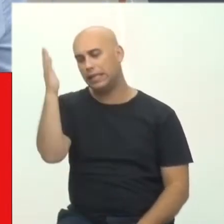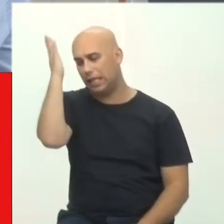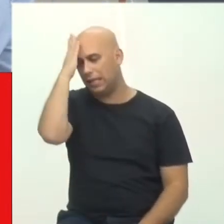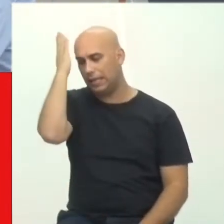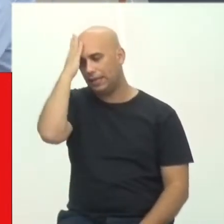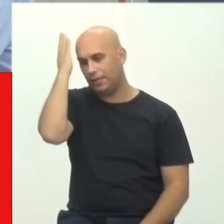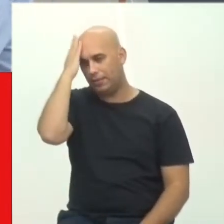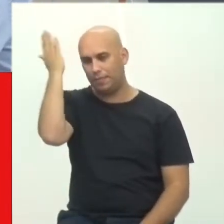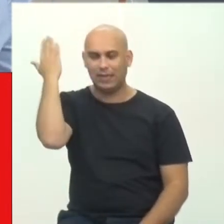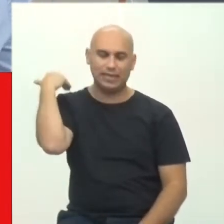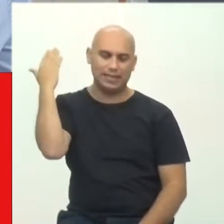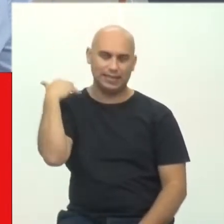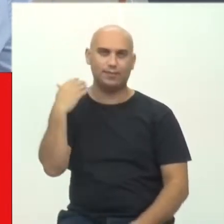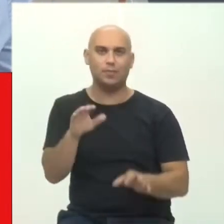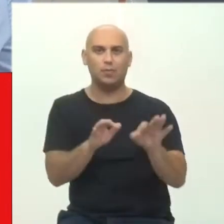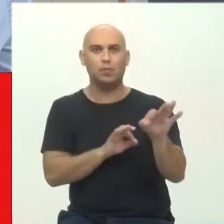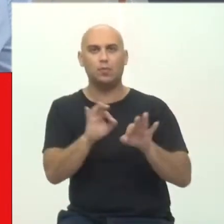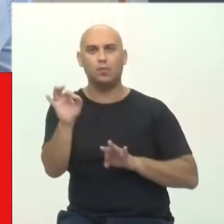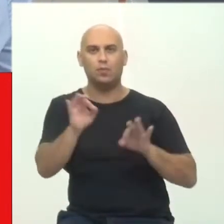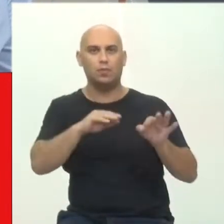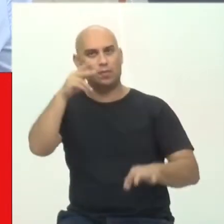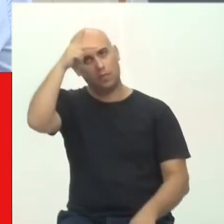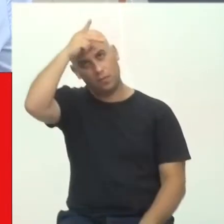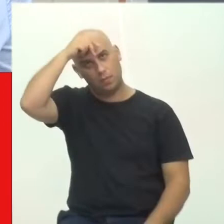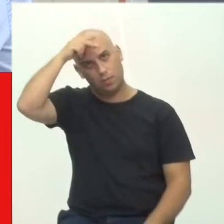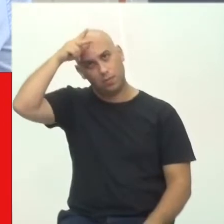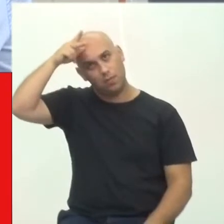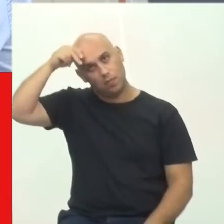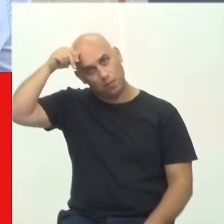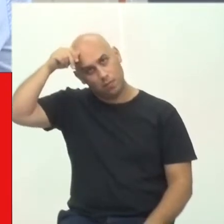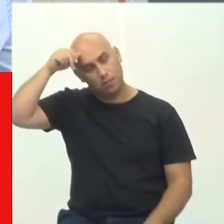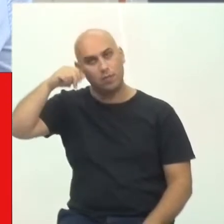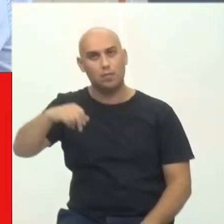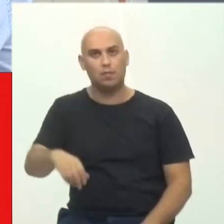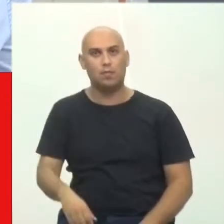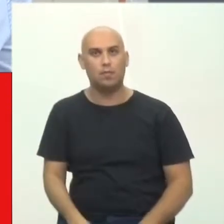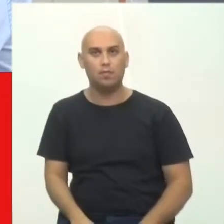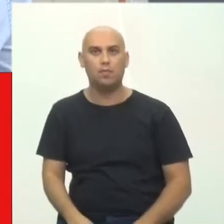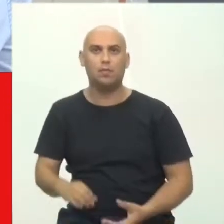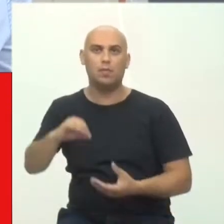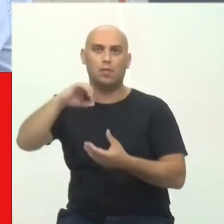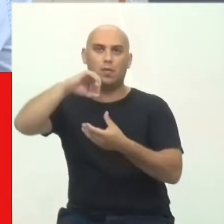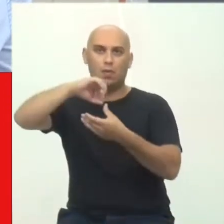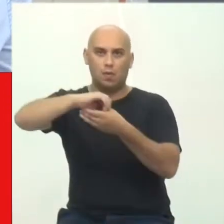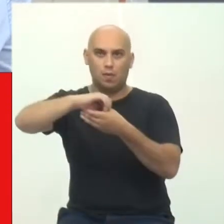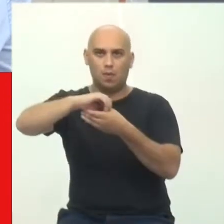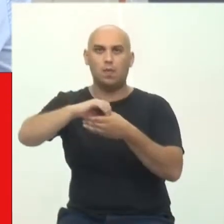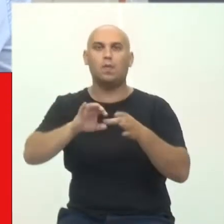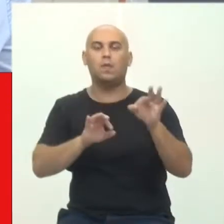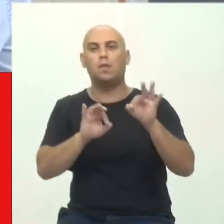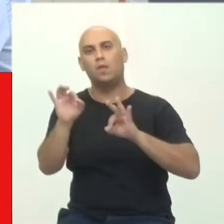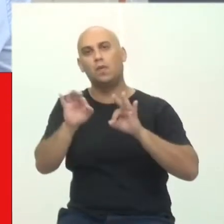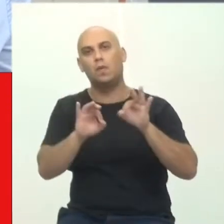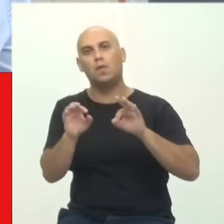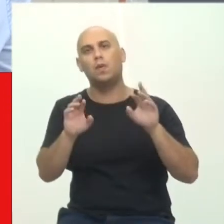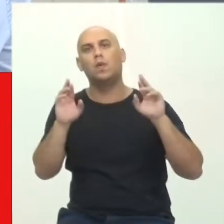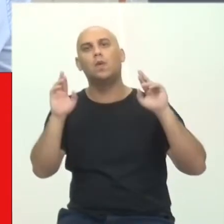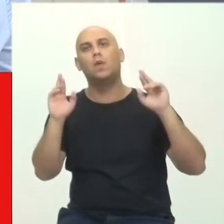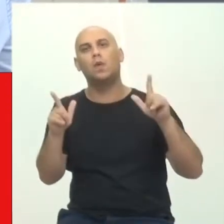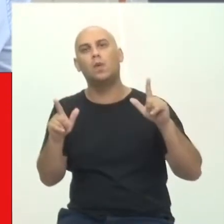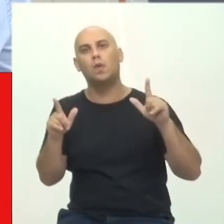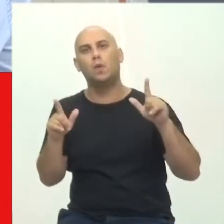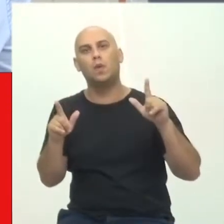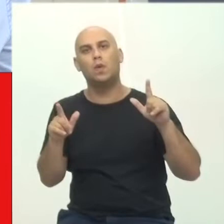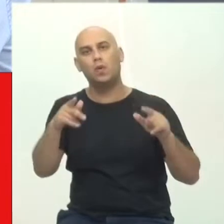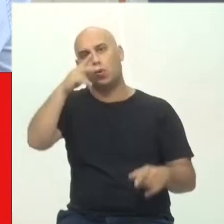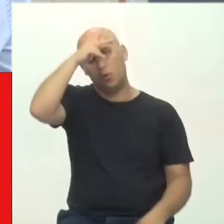um projeto da prefeitura e a Unesc, vocês fizeram um projeto. Qual a diferença entre o